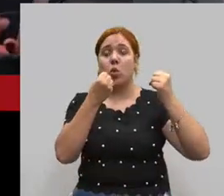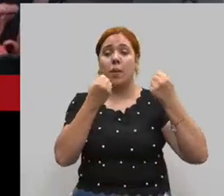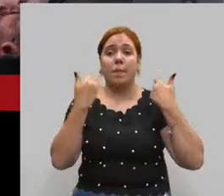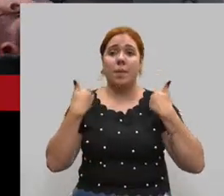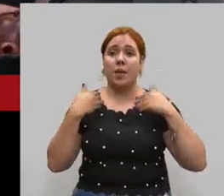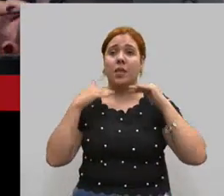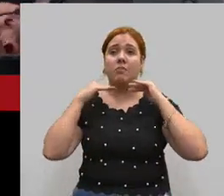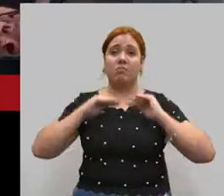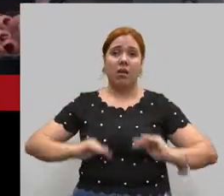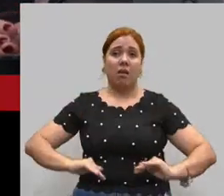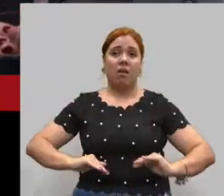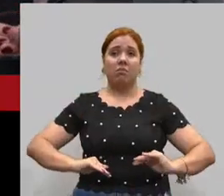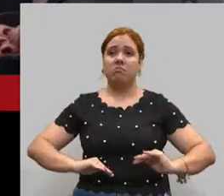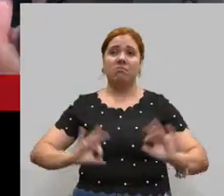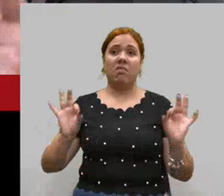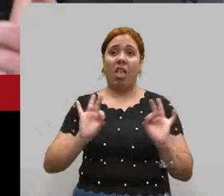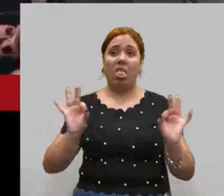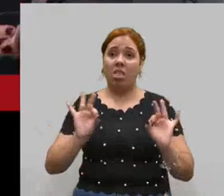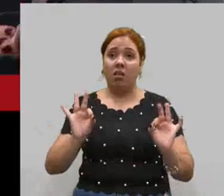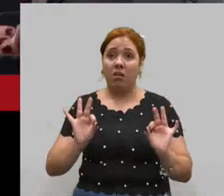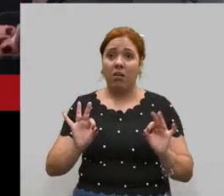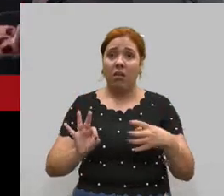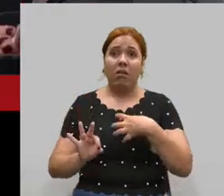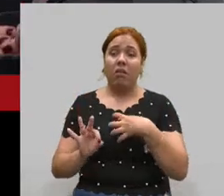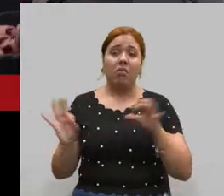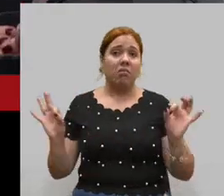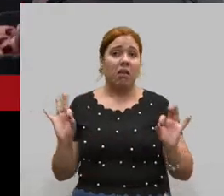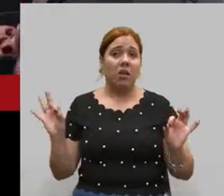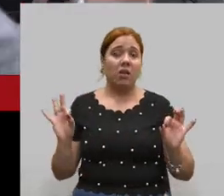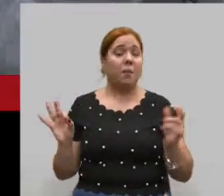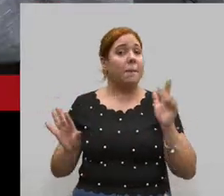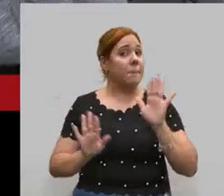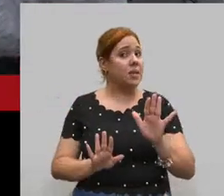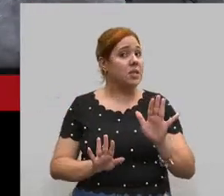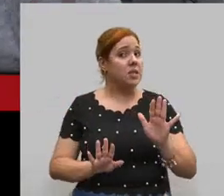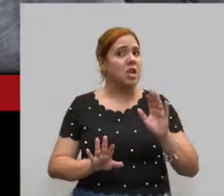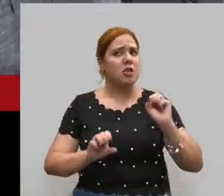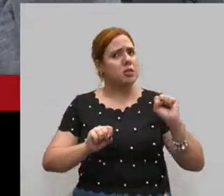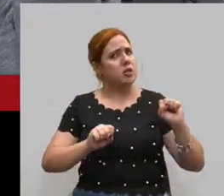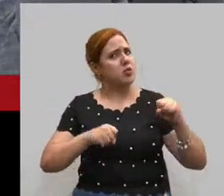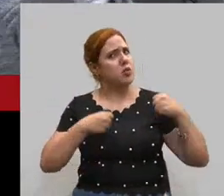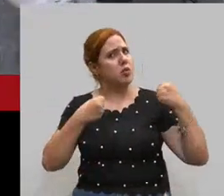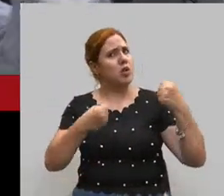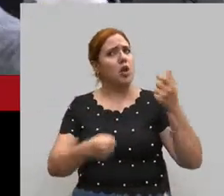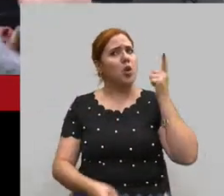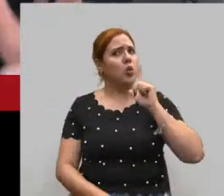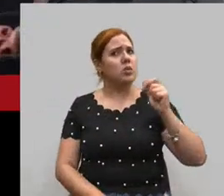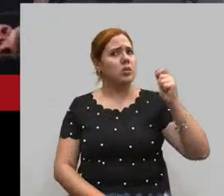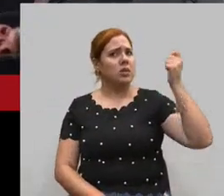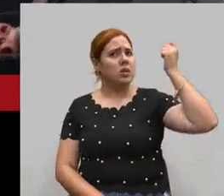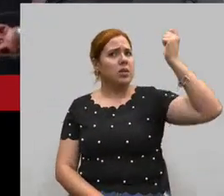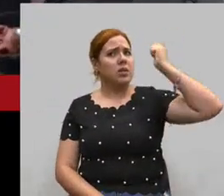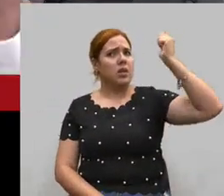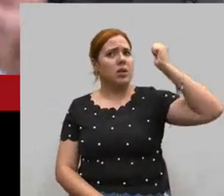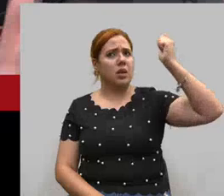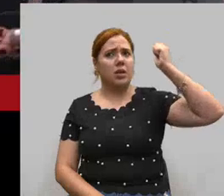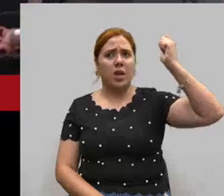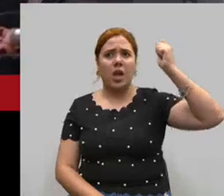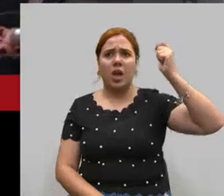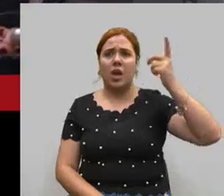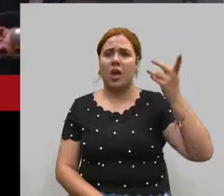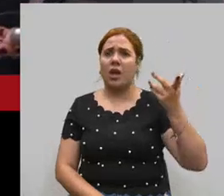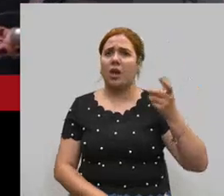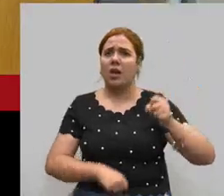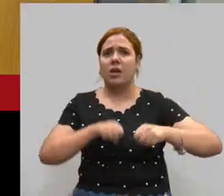eternamente mas ele está sobressaindo el levantou o livro aqui para mostrar tá fazendo gestos com as mão e andando de